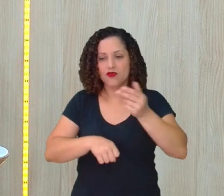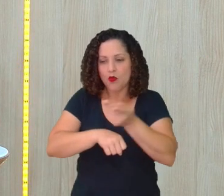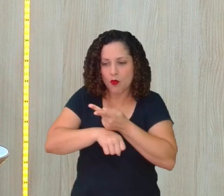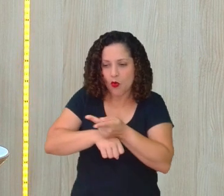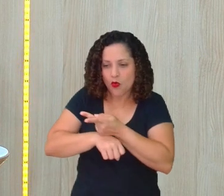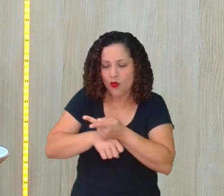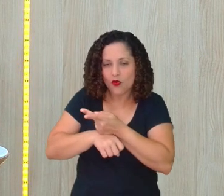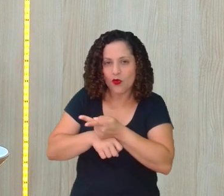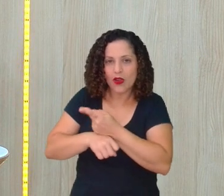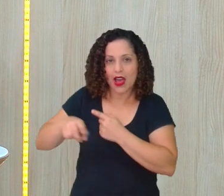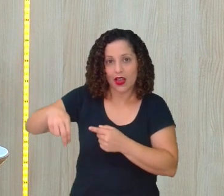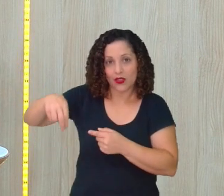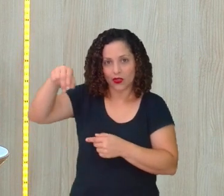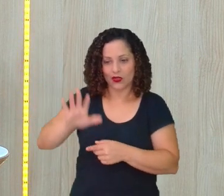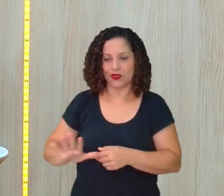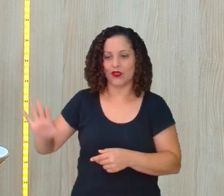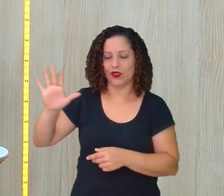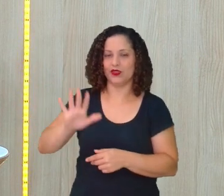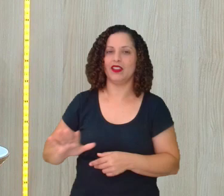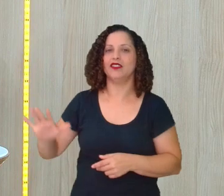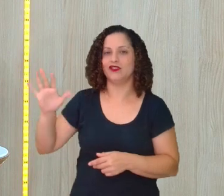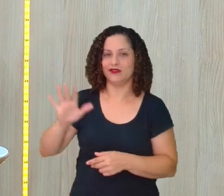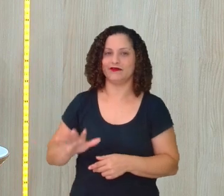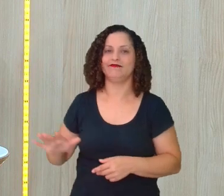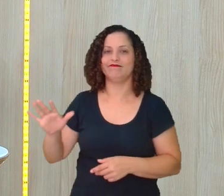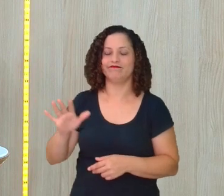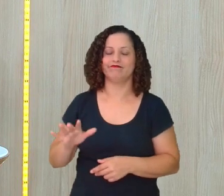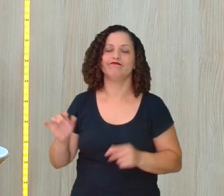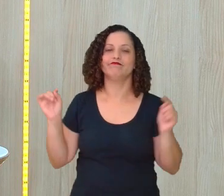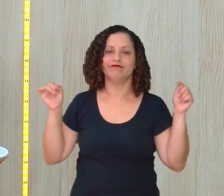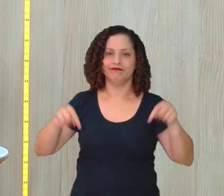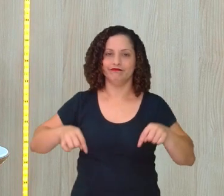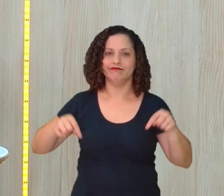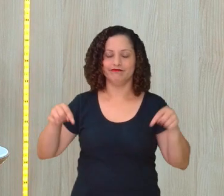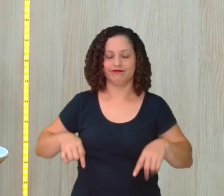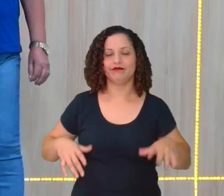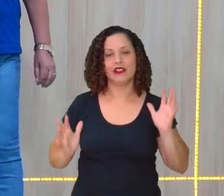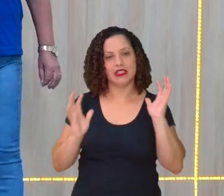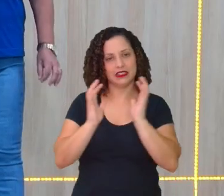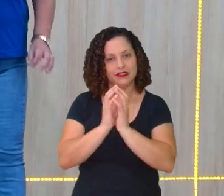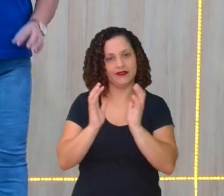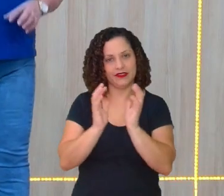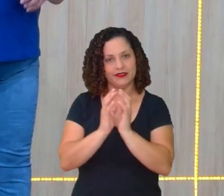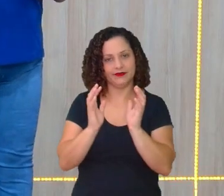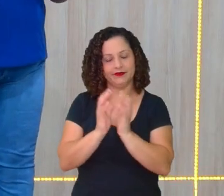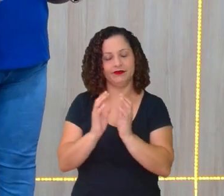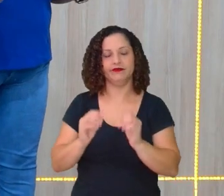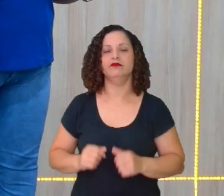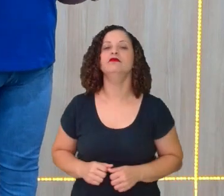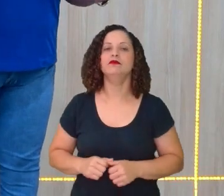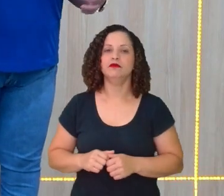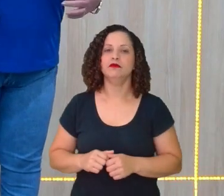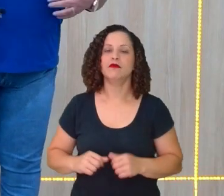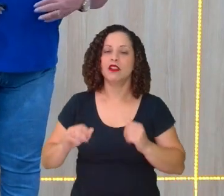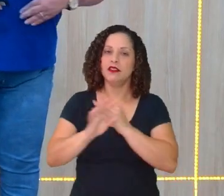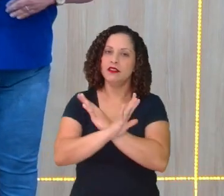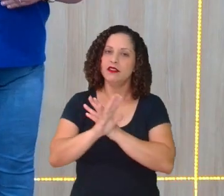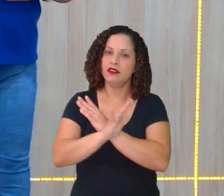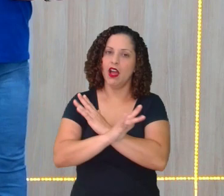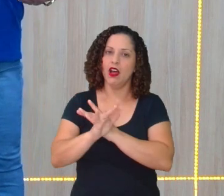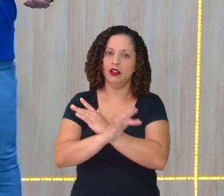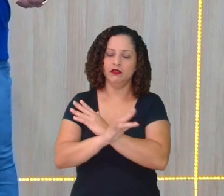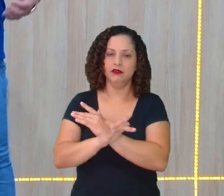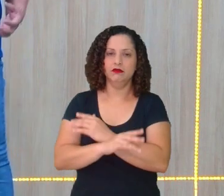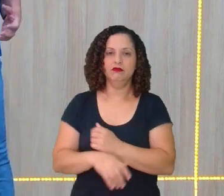Nordeste. Pois Considerada é. uma grande metrópole também, né, professora? Pois é, então a gente sabe que essa nossa cidade, né, a gente está